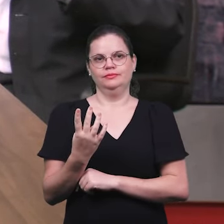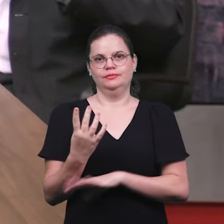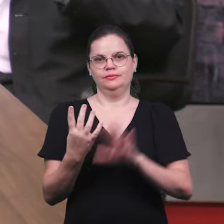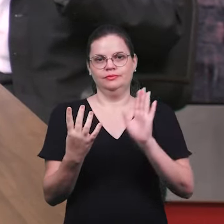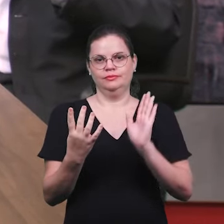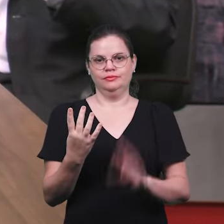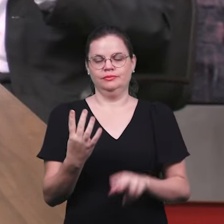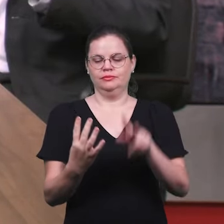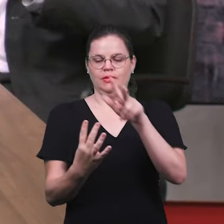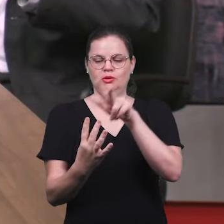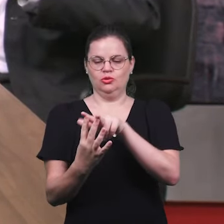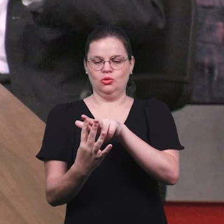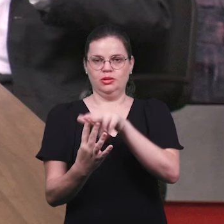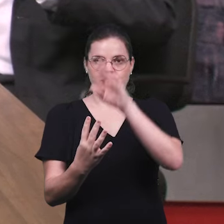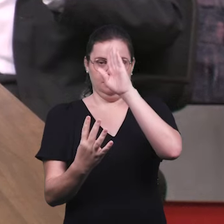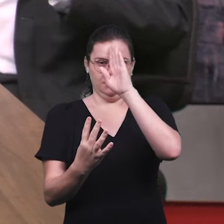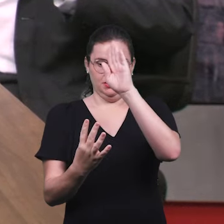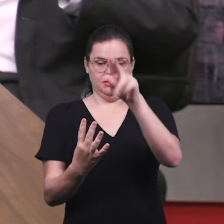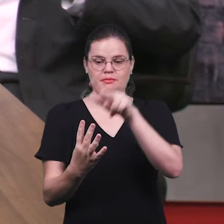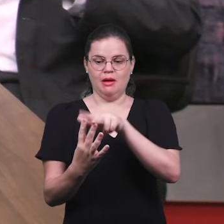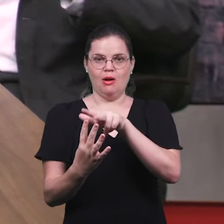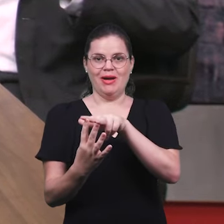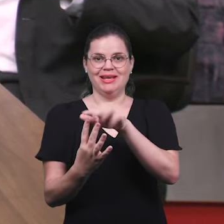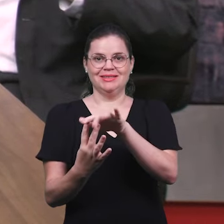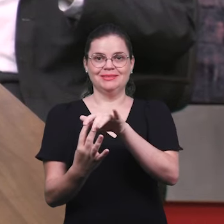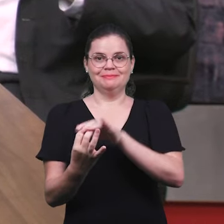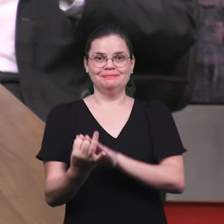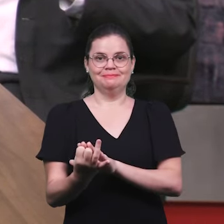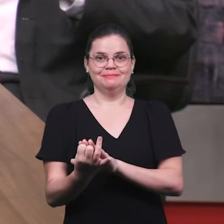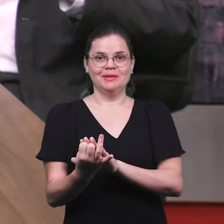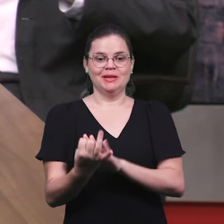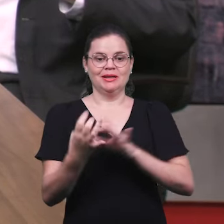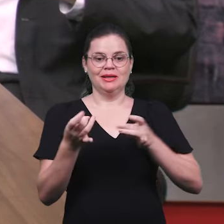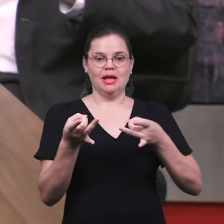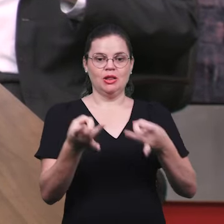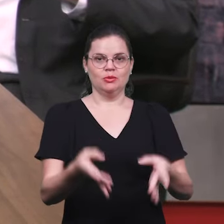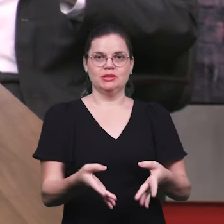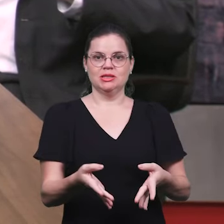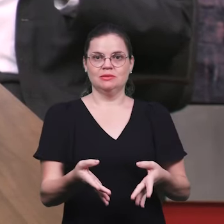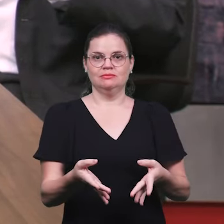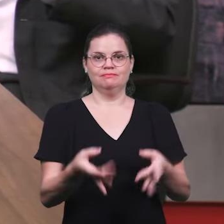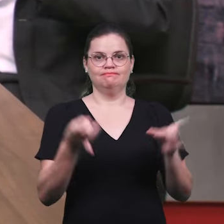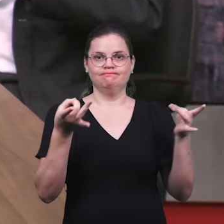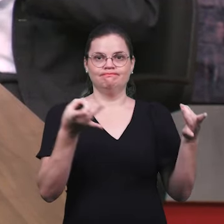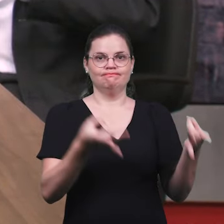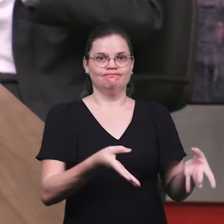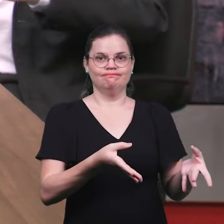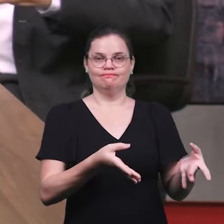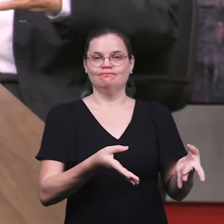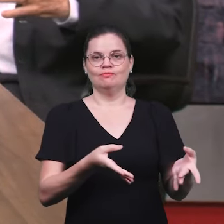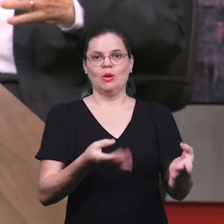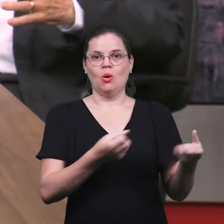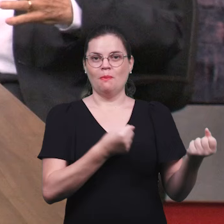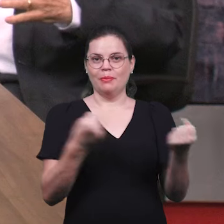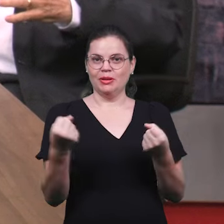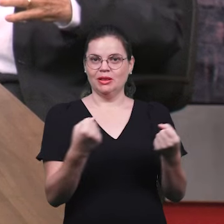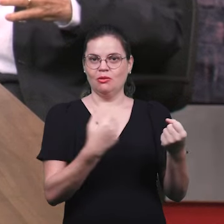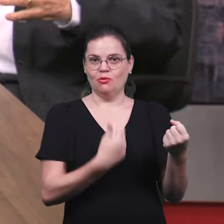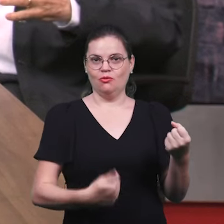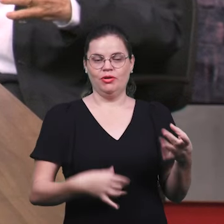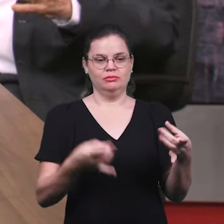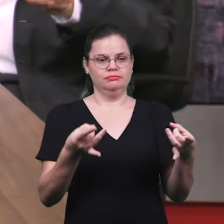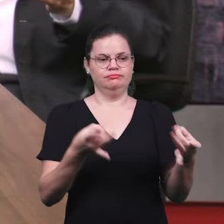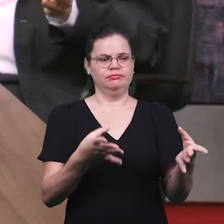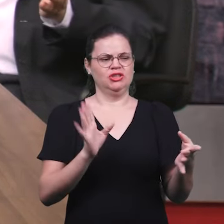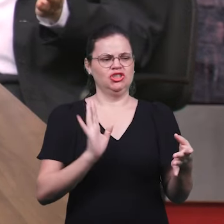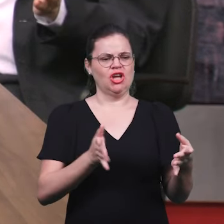2 imperadores principais renunciaram ao poder, né, entendendo que estava tudo controlado,